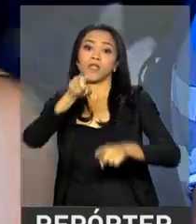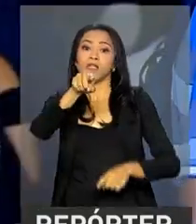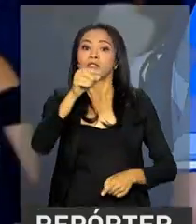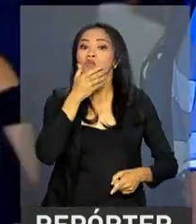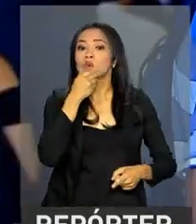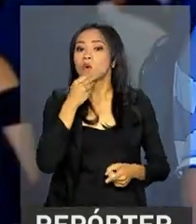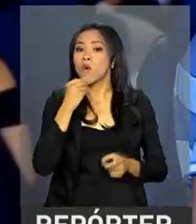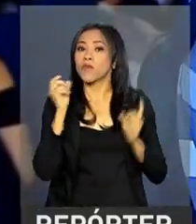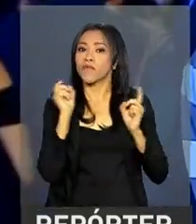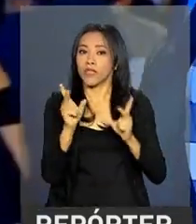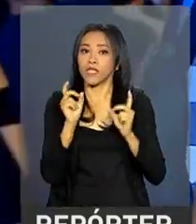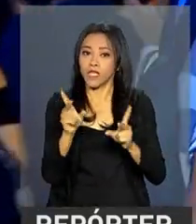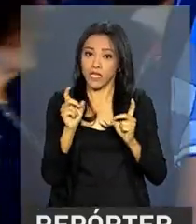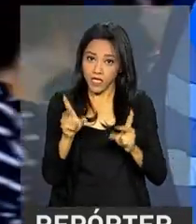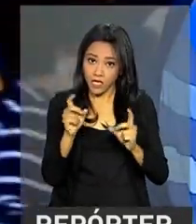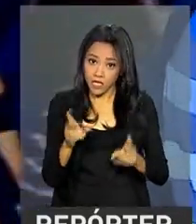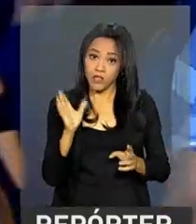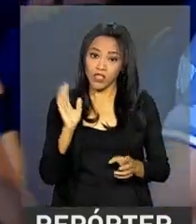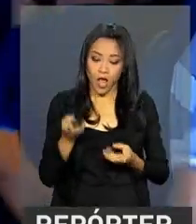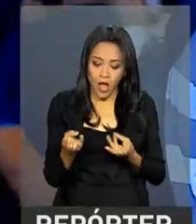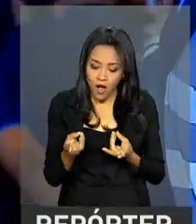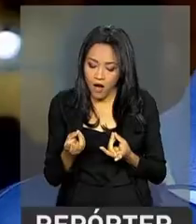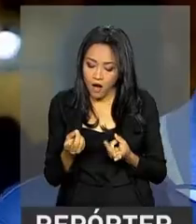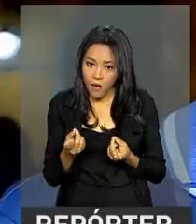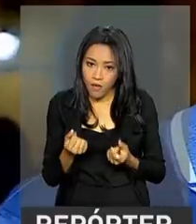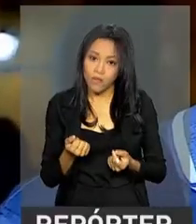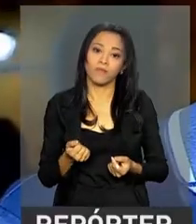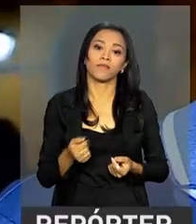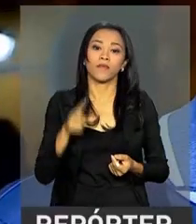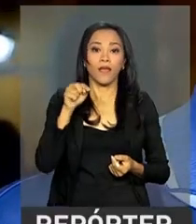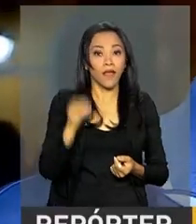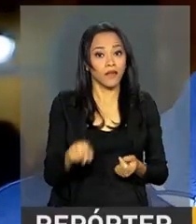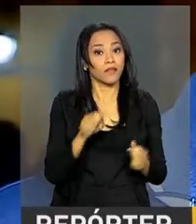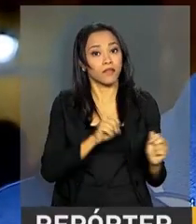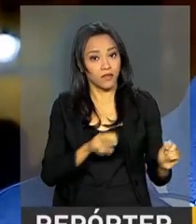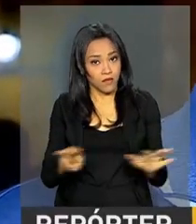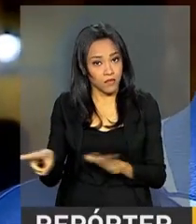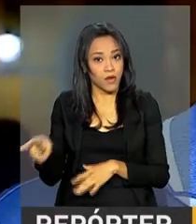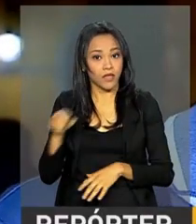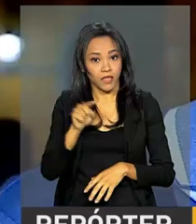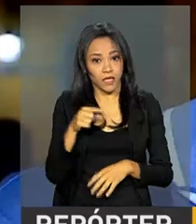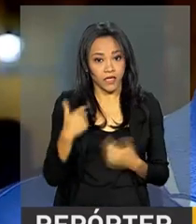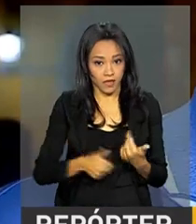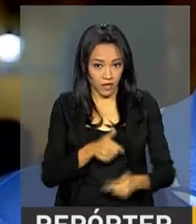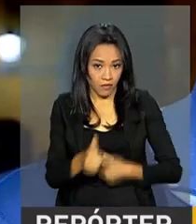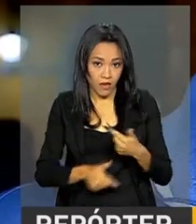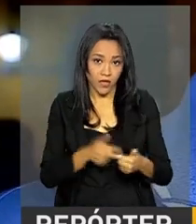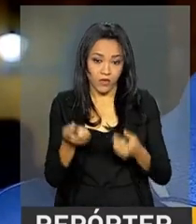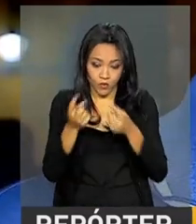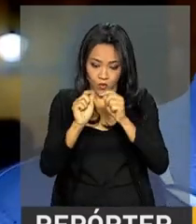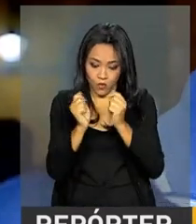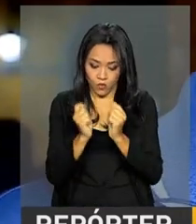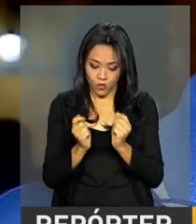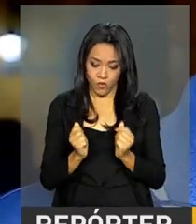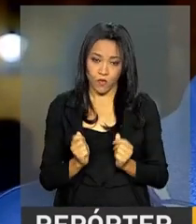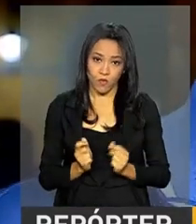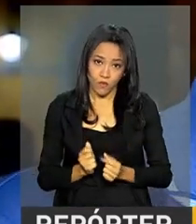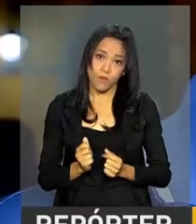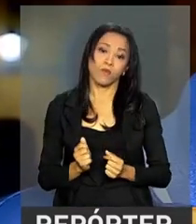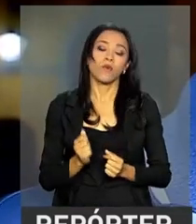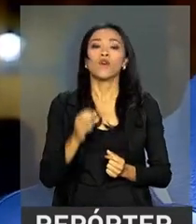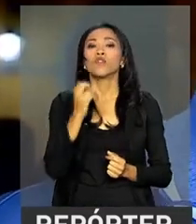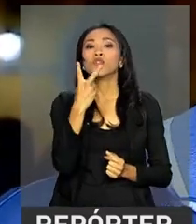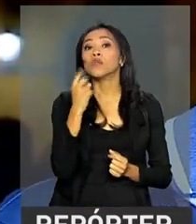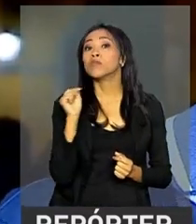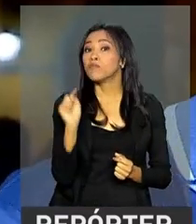lembrancinhas do círio já faz as contas dessa semana ainda quanto trabalhando com os ritos religiosos é que eu faço pelo menos dois